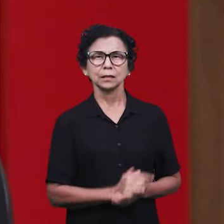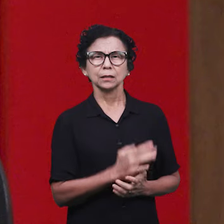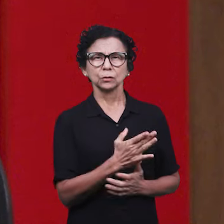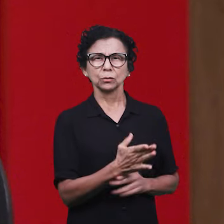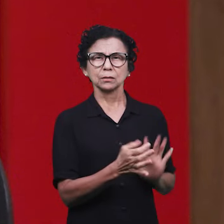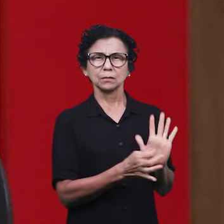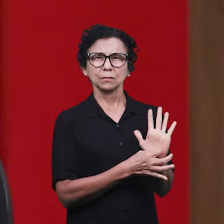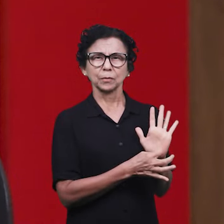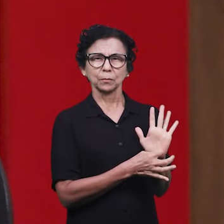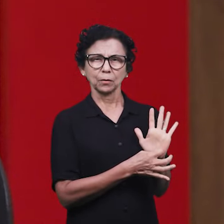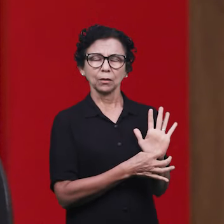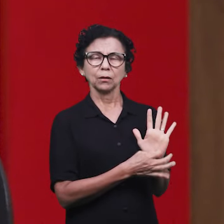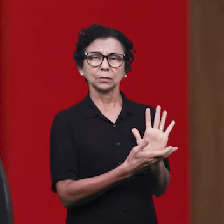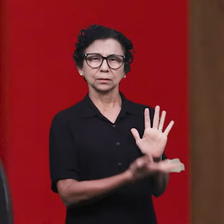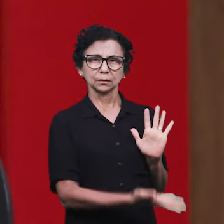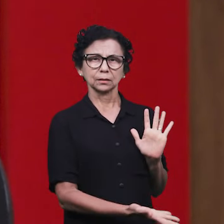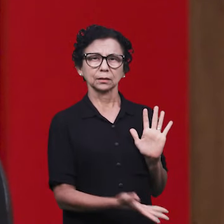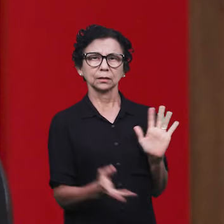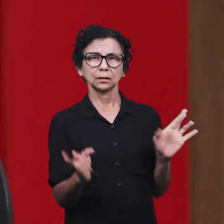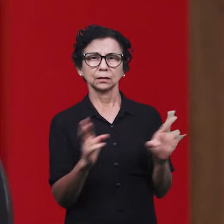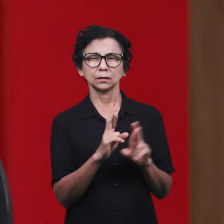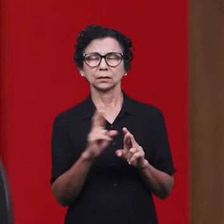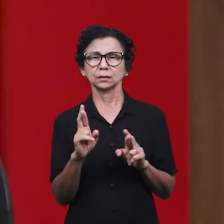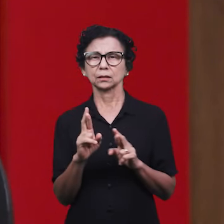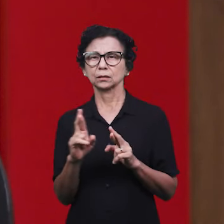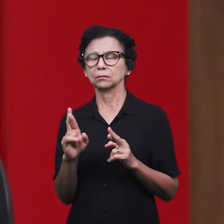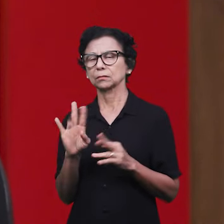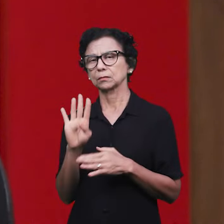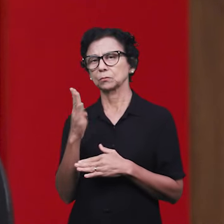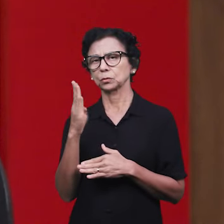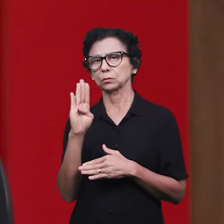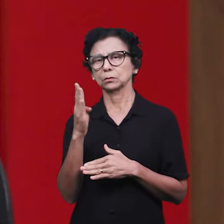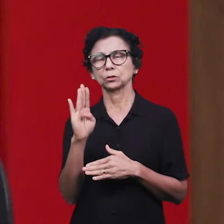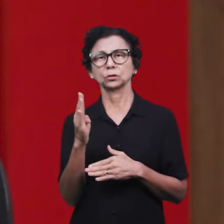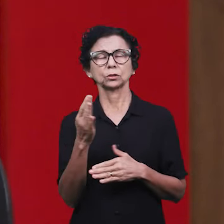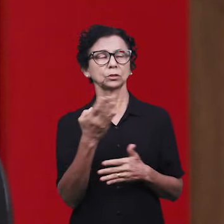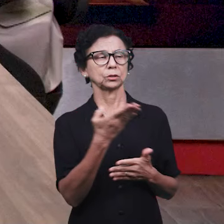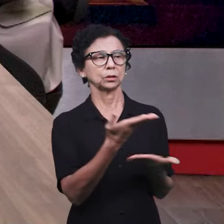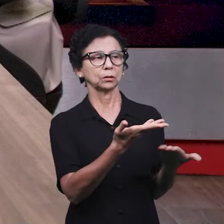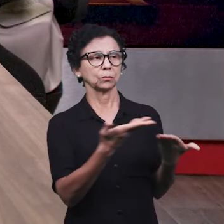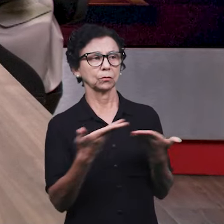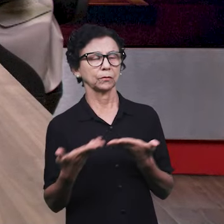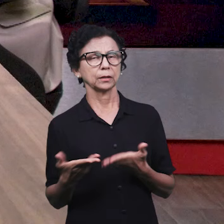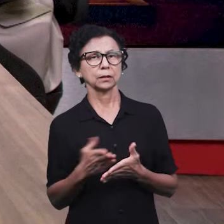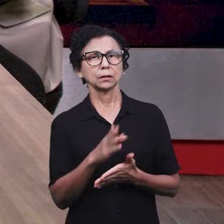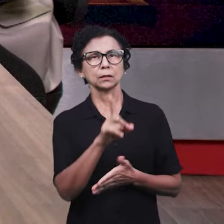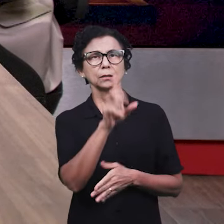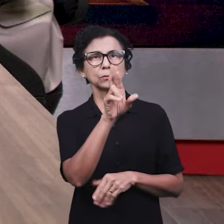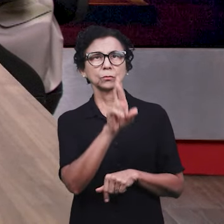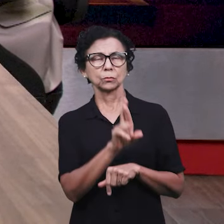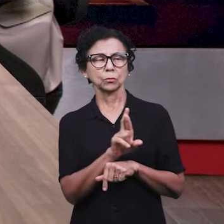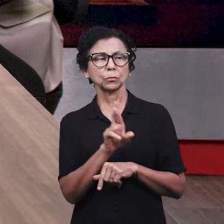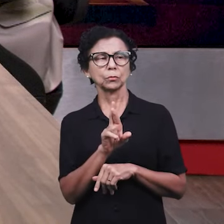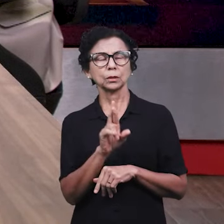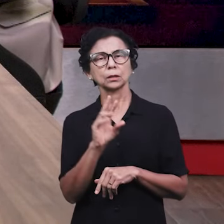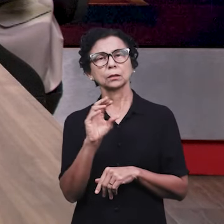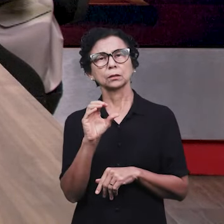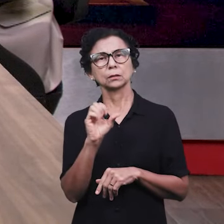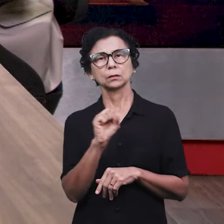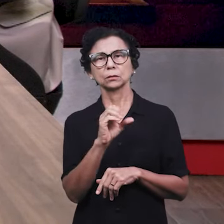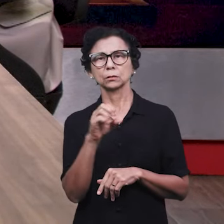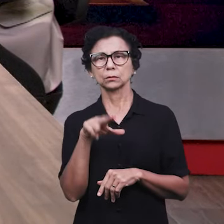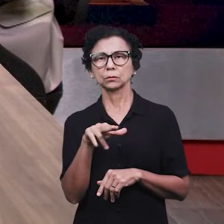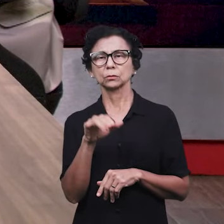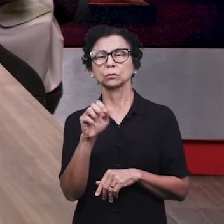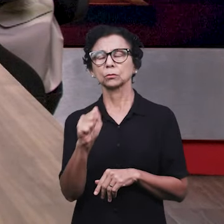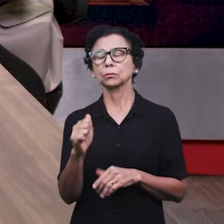têm sido abordadas aqui sobre a questão biológica. Trouxemos aqui a doutora Sônia, né, o biólogo William,